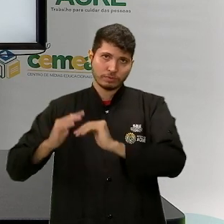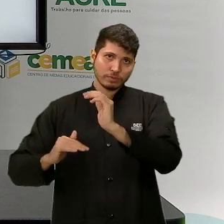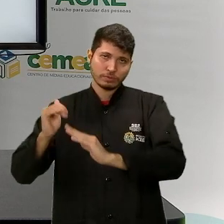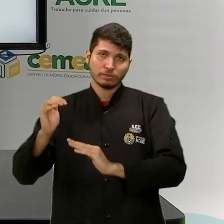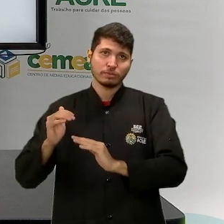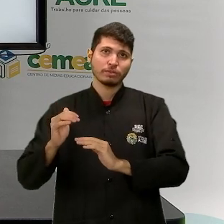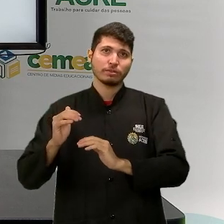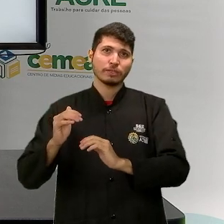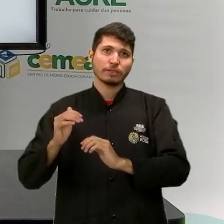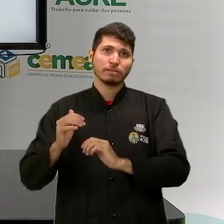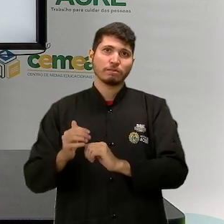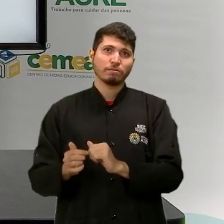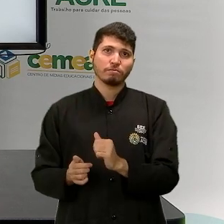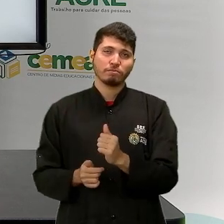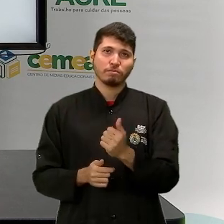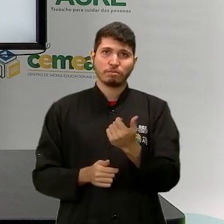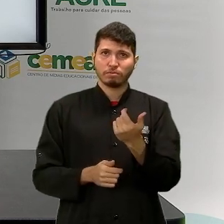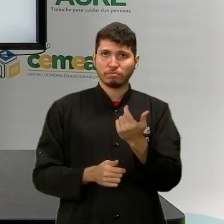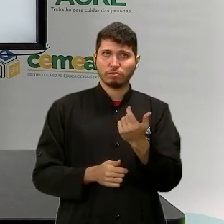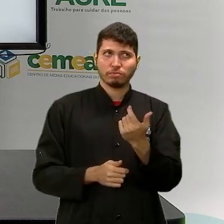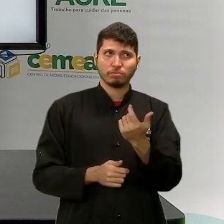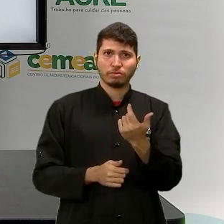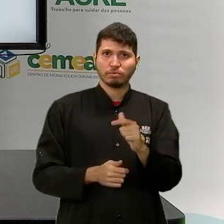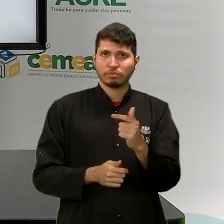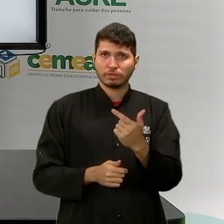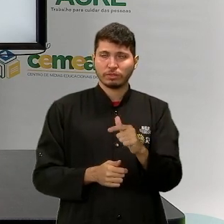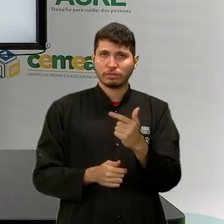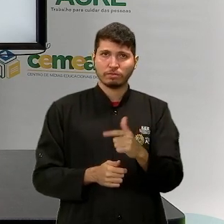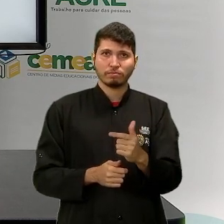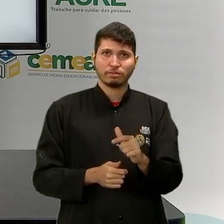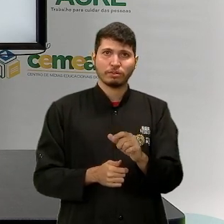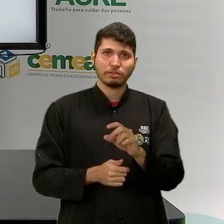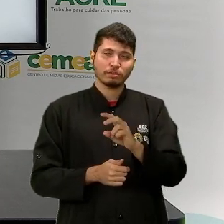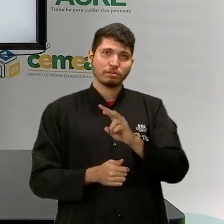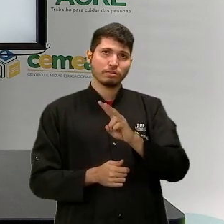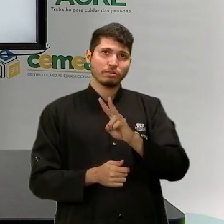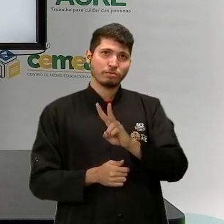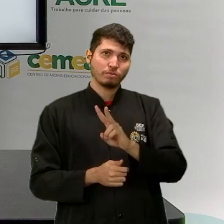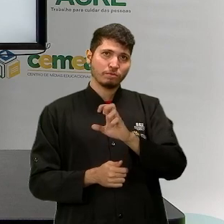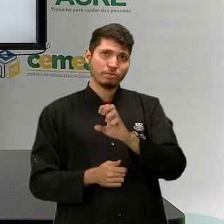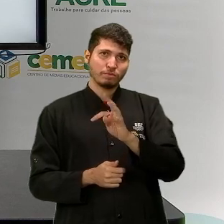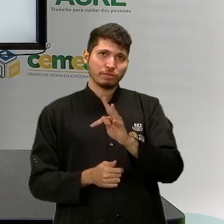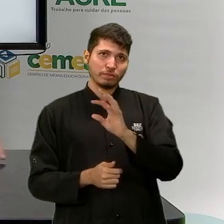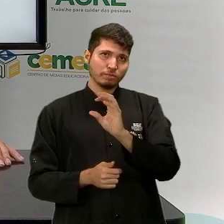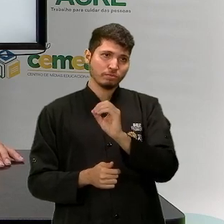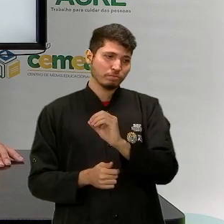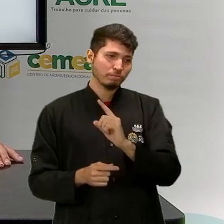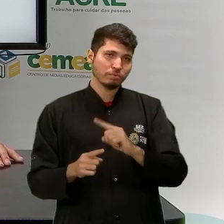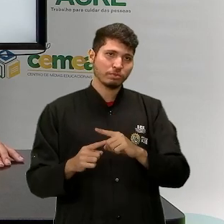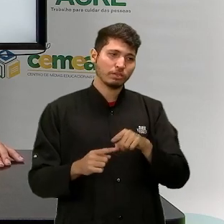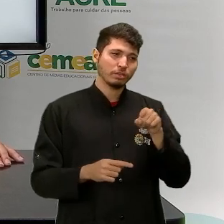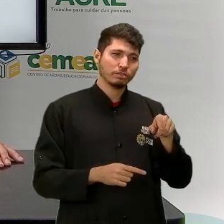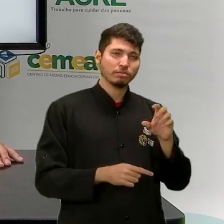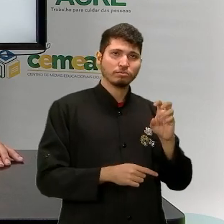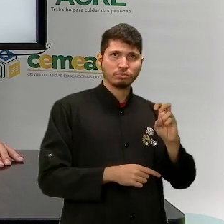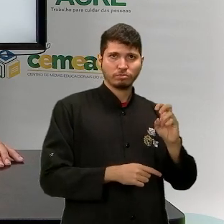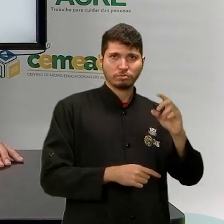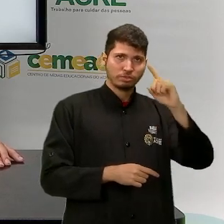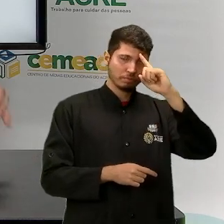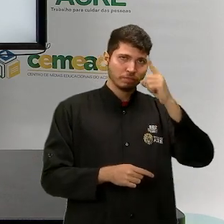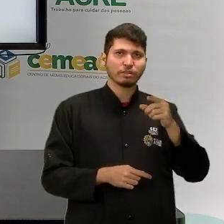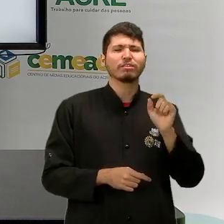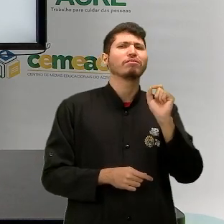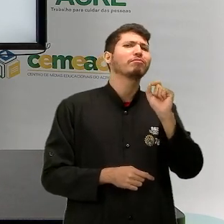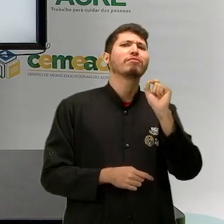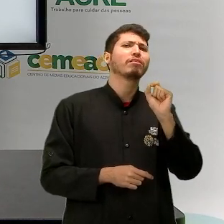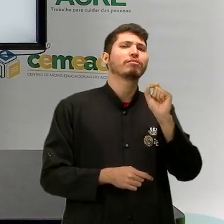não têm o peso do voto e do veto. Ou seja, os 5 que decidirem, está decidido. Quem são esses 5 membros? A gente está